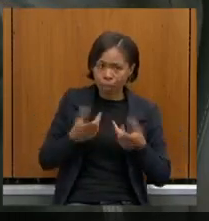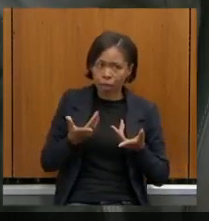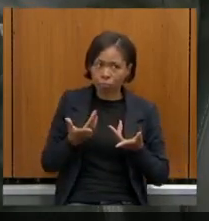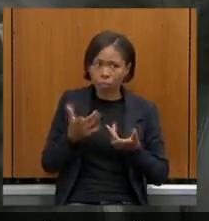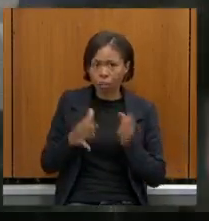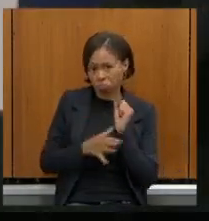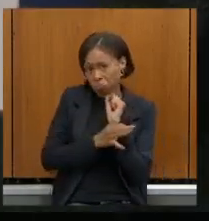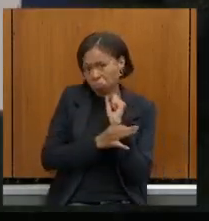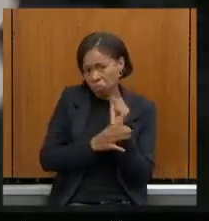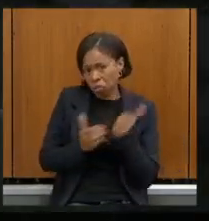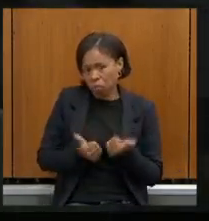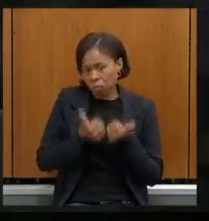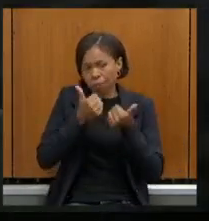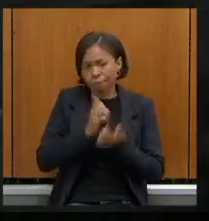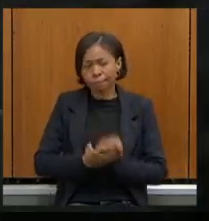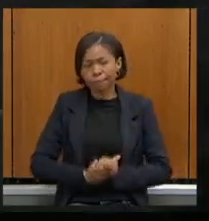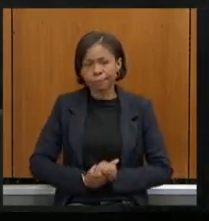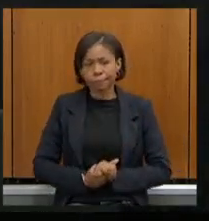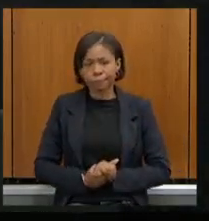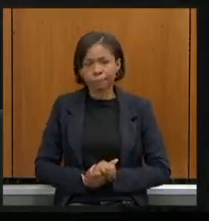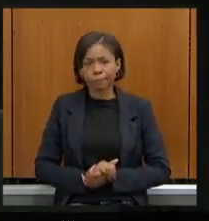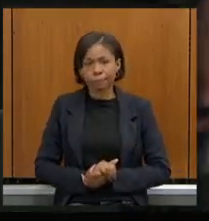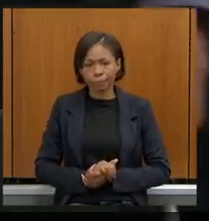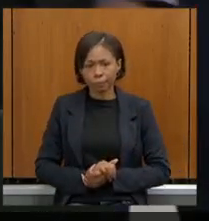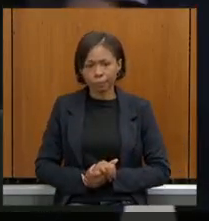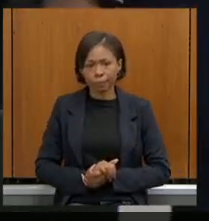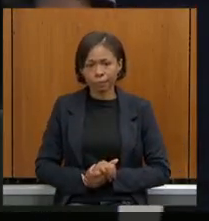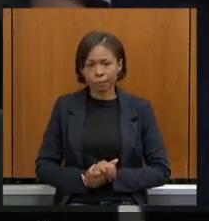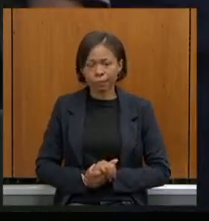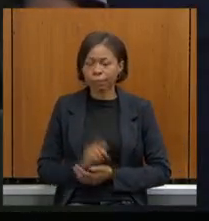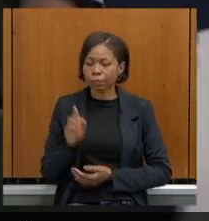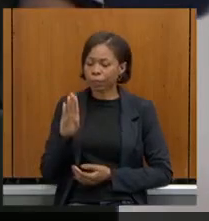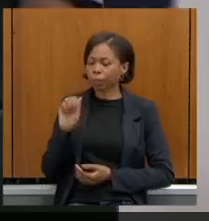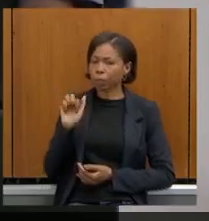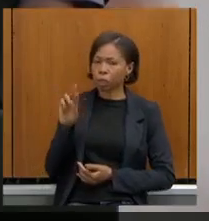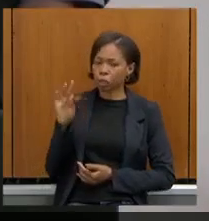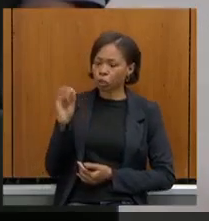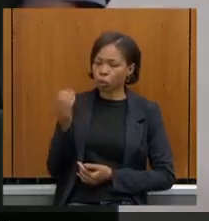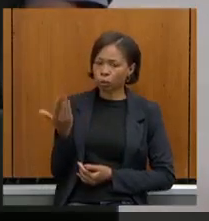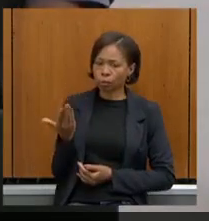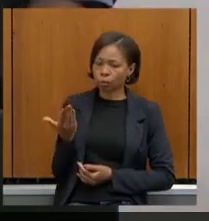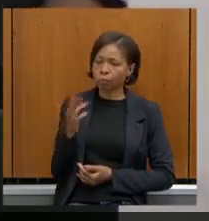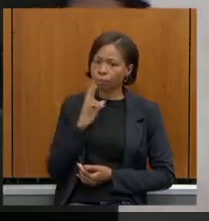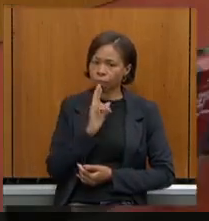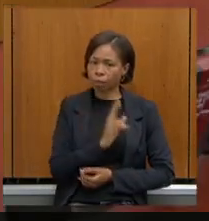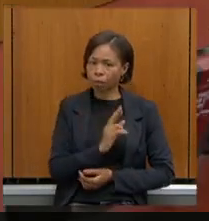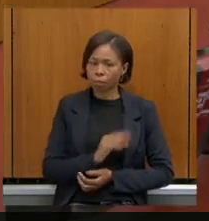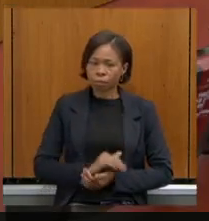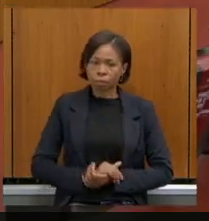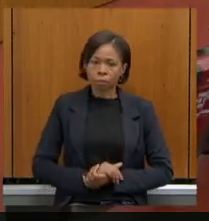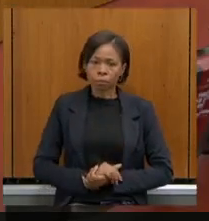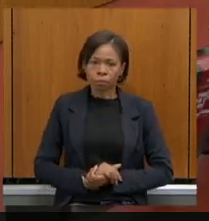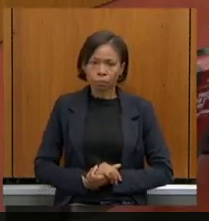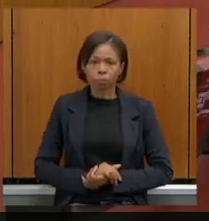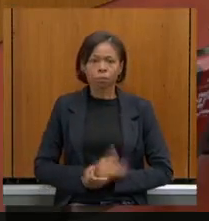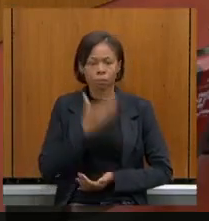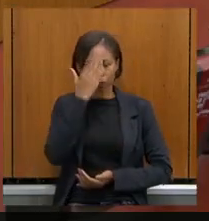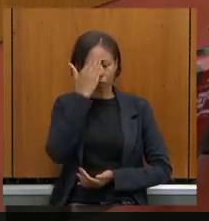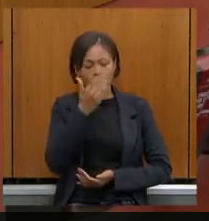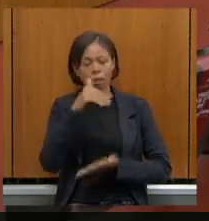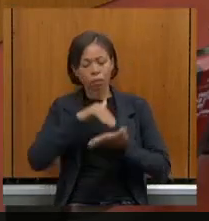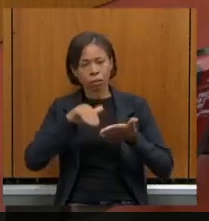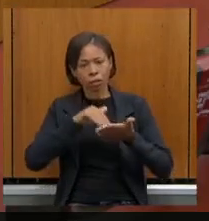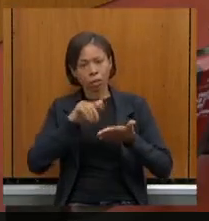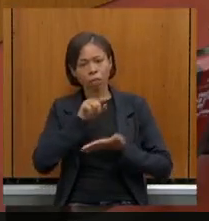agradeço ao secretário consulto ao deputado bastou com a palavra deputado bastou secretário obrigado aí